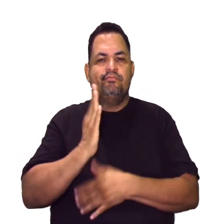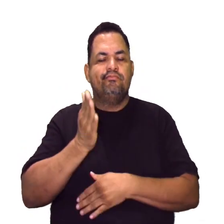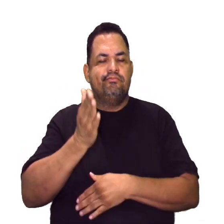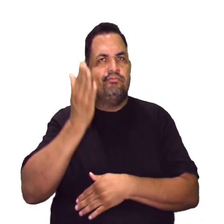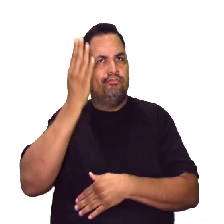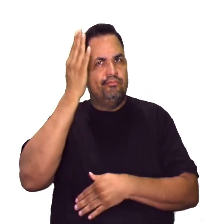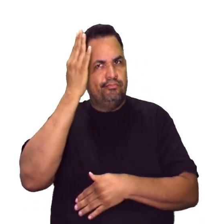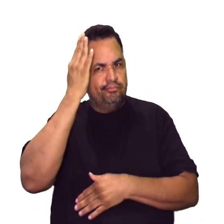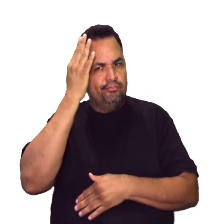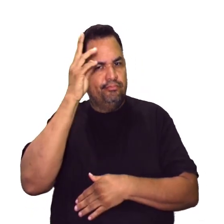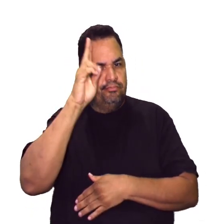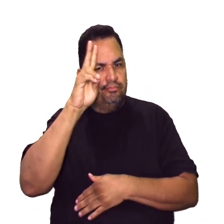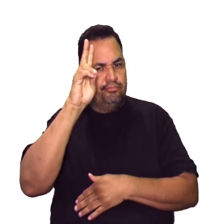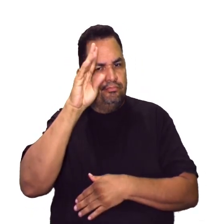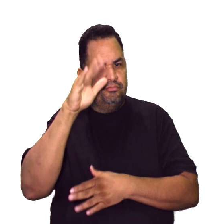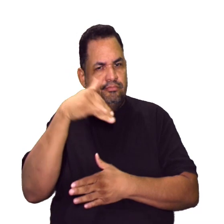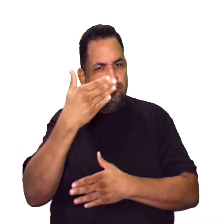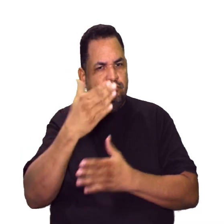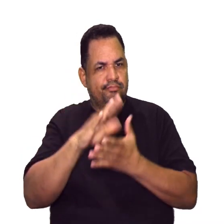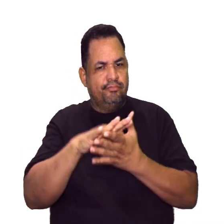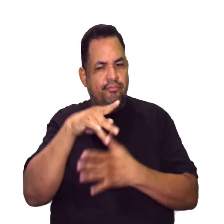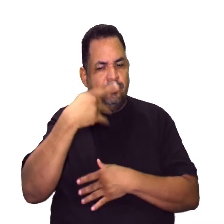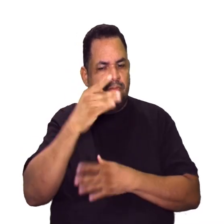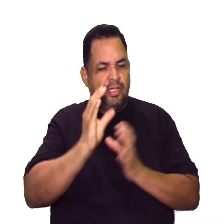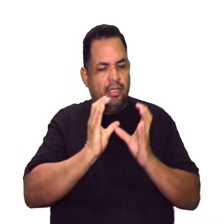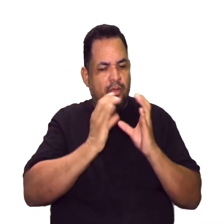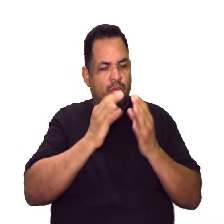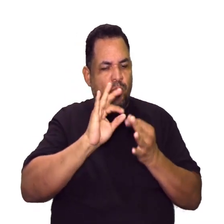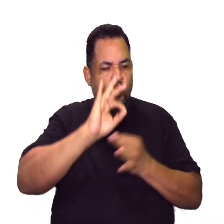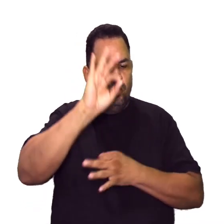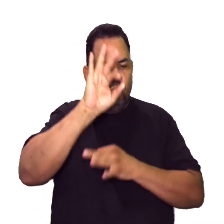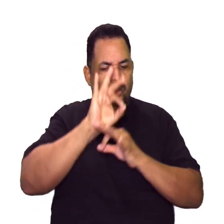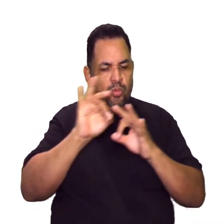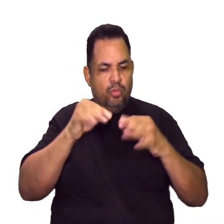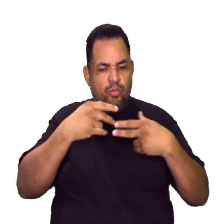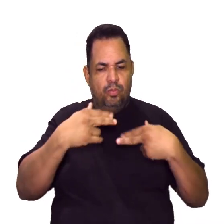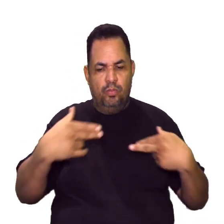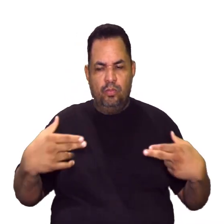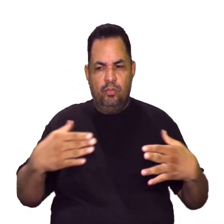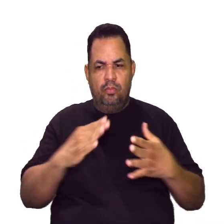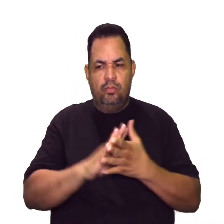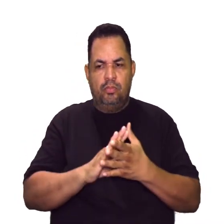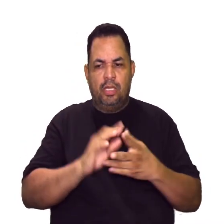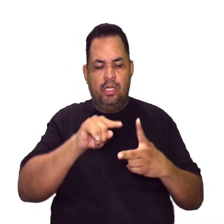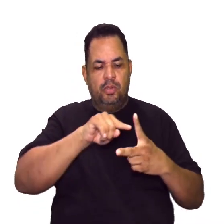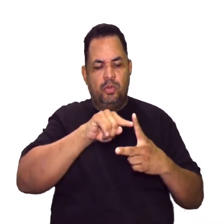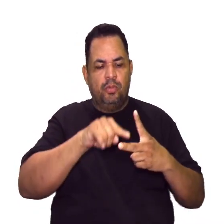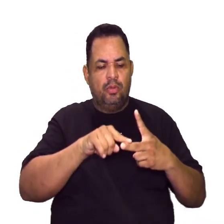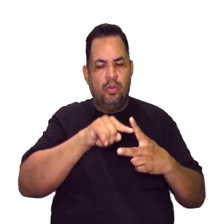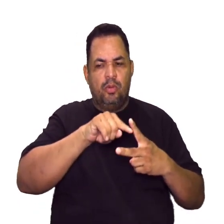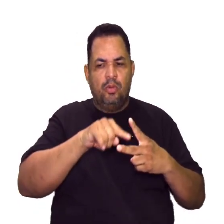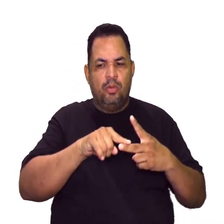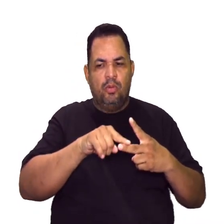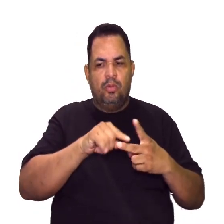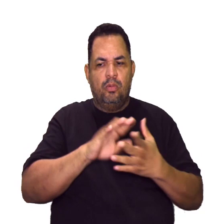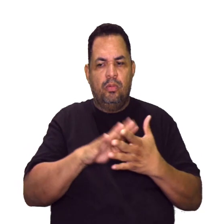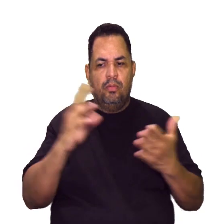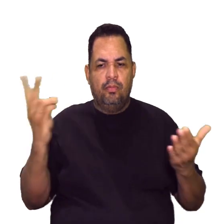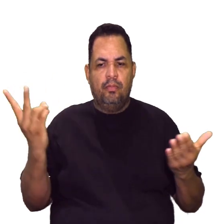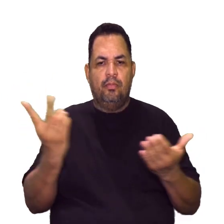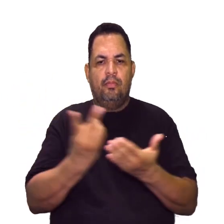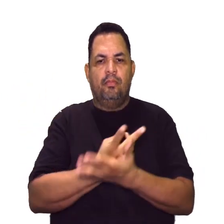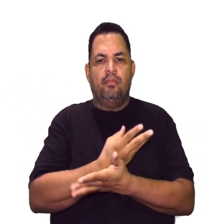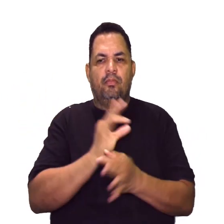se lembrar, hein? Falar em geometria é falar sobre o ângulo que